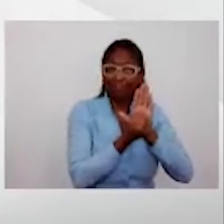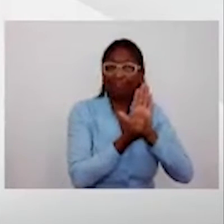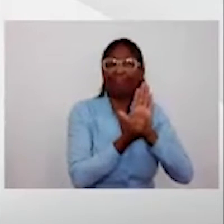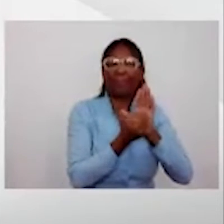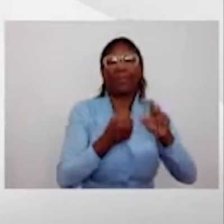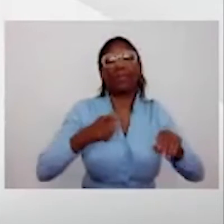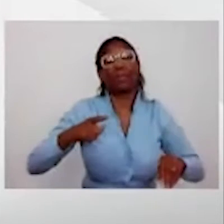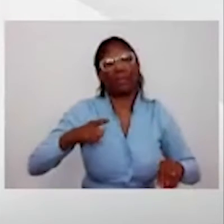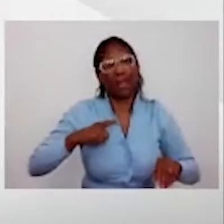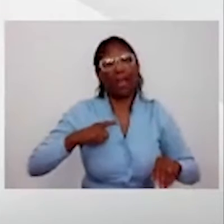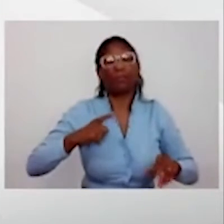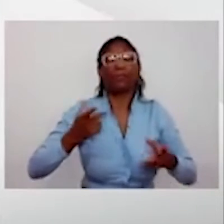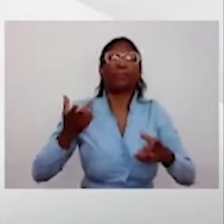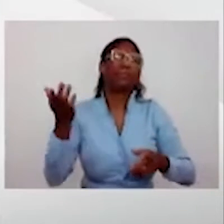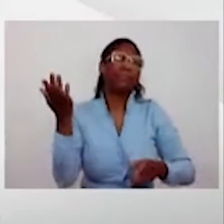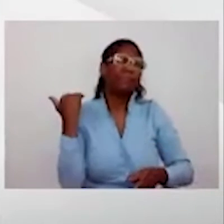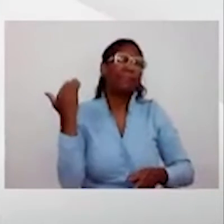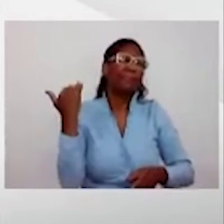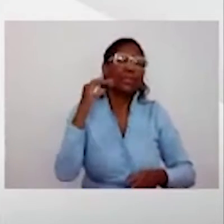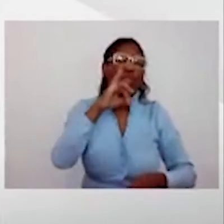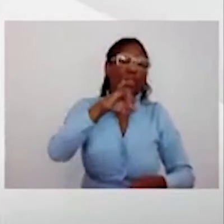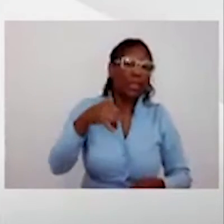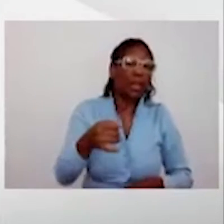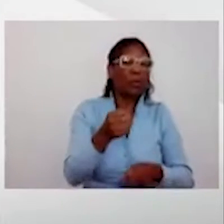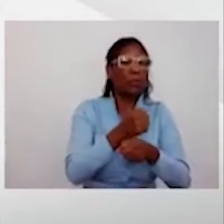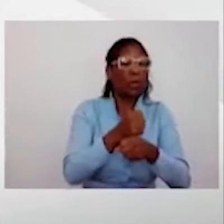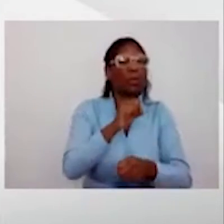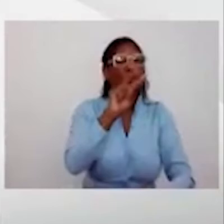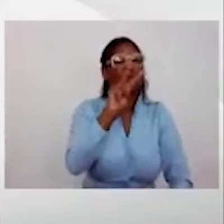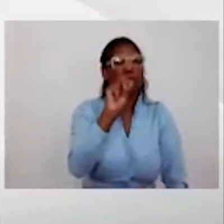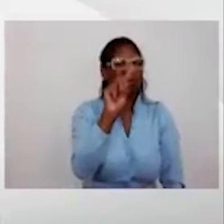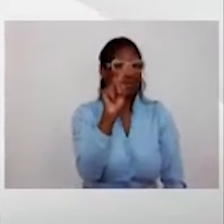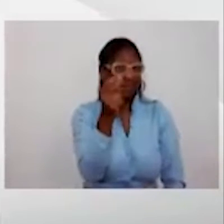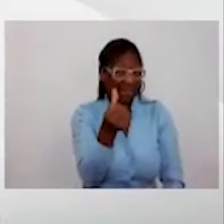Nós chegamos a observar lá em janeiro de 2016,